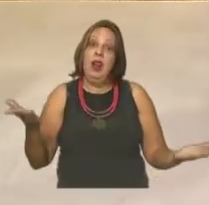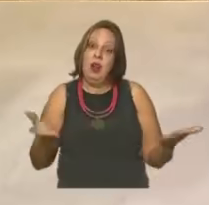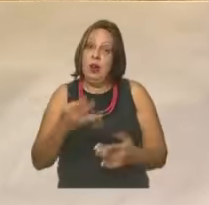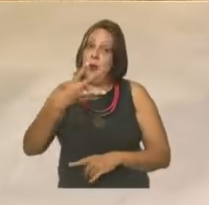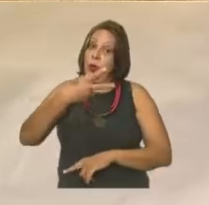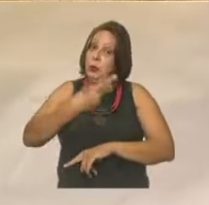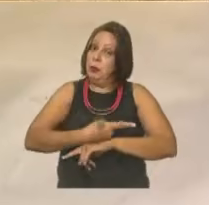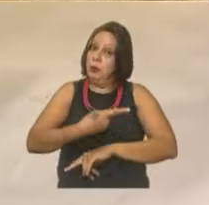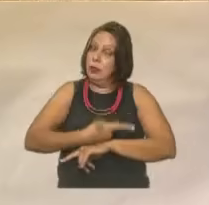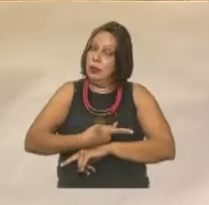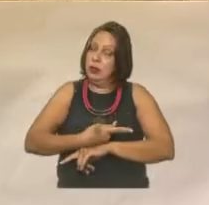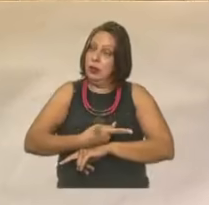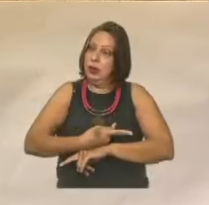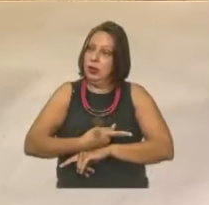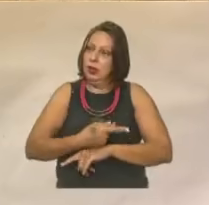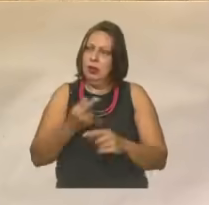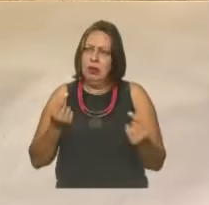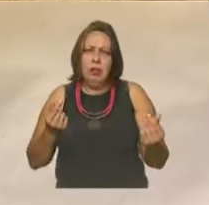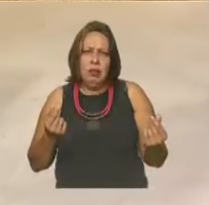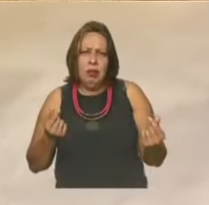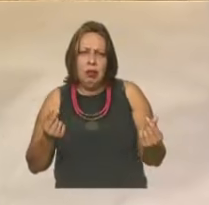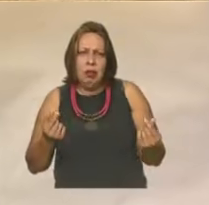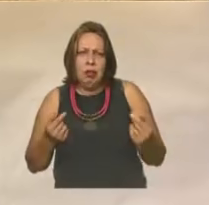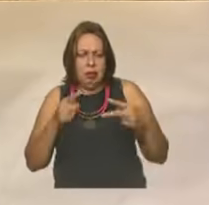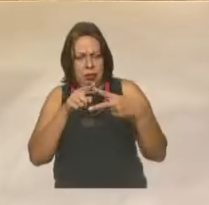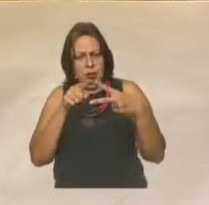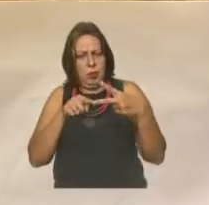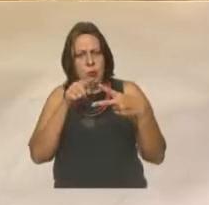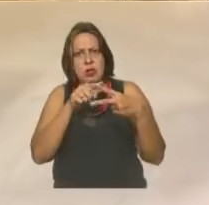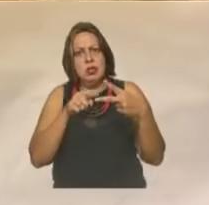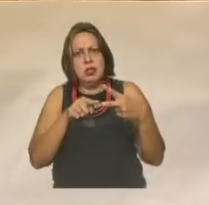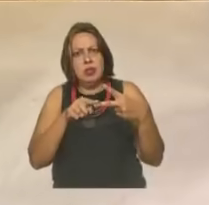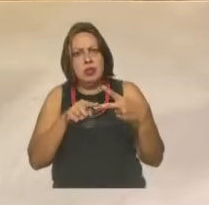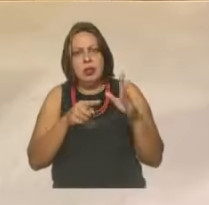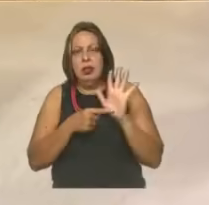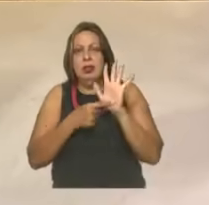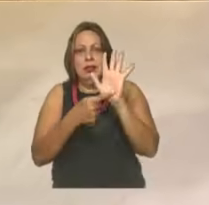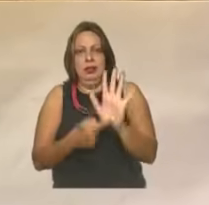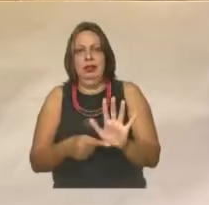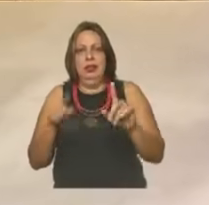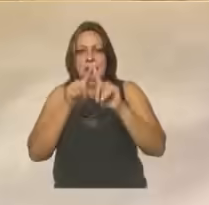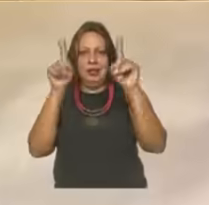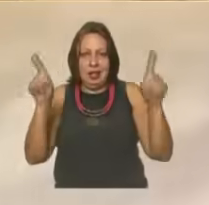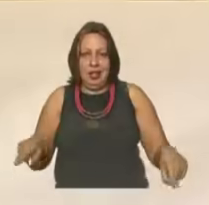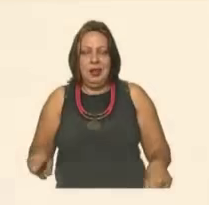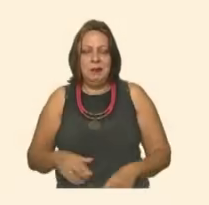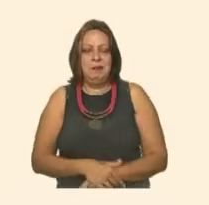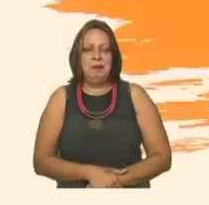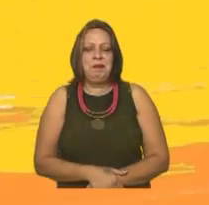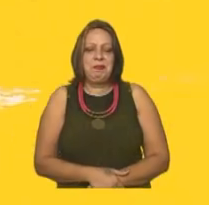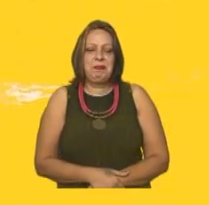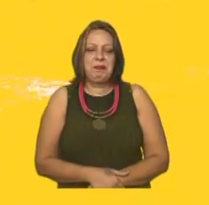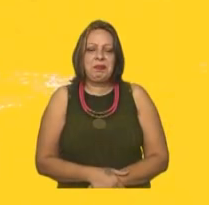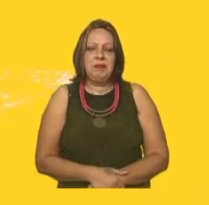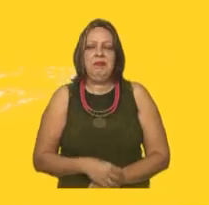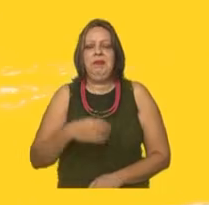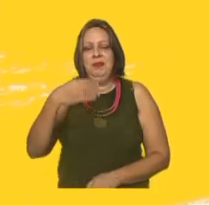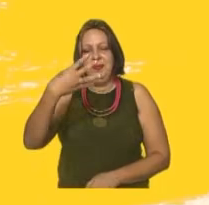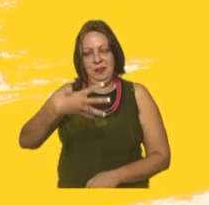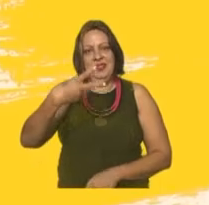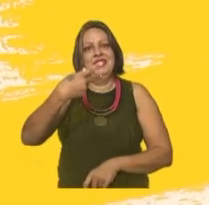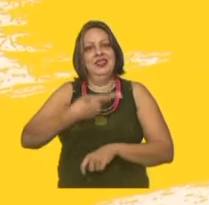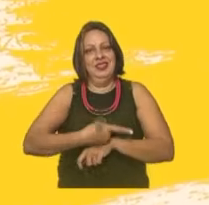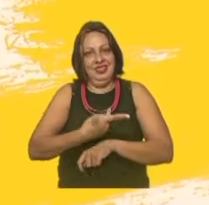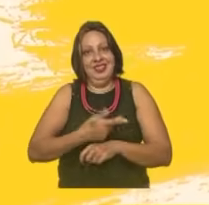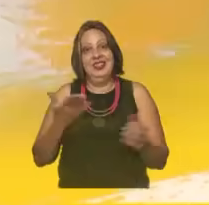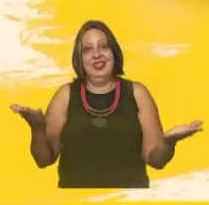hoje. Acho que são dois, é isso mesmo? São dois, dose dupla! Na tela, vamos nessa! No quarto